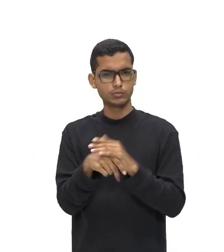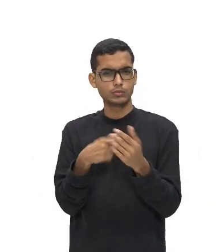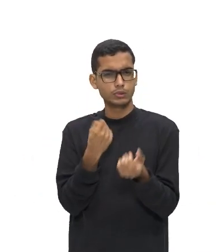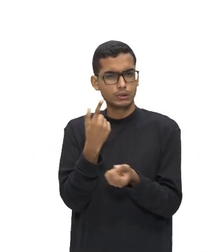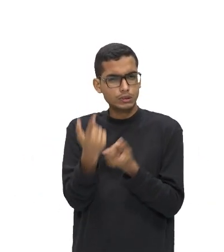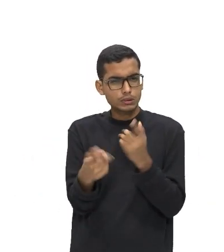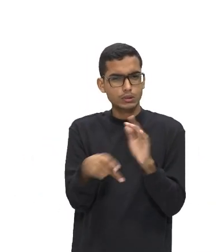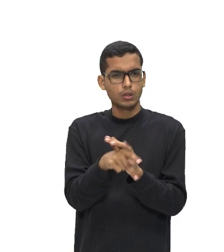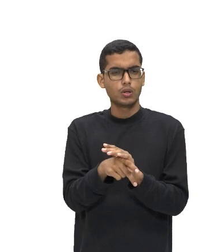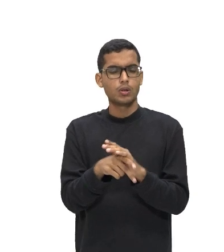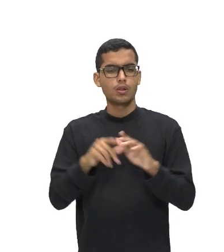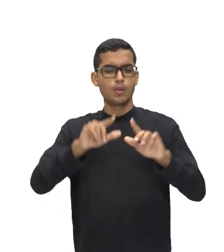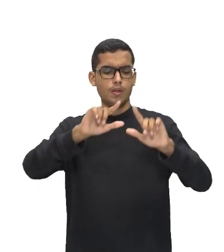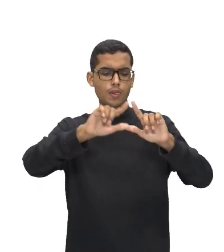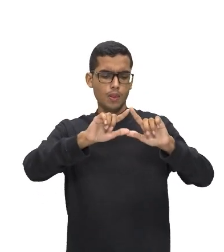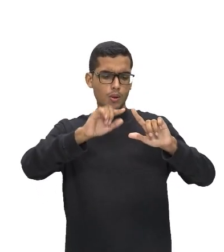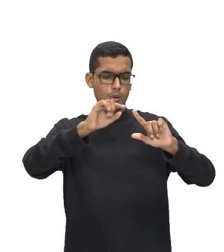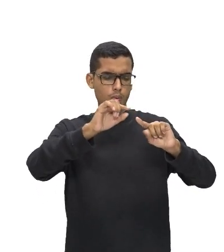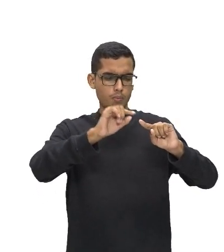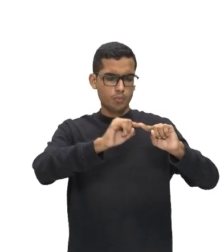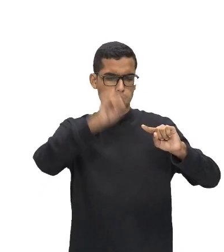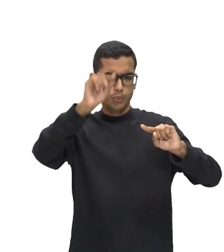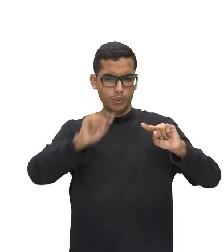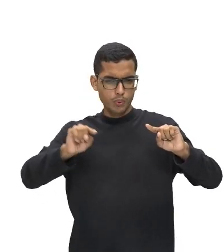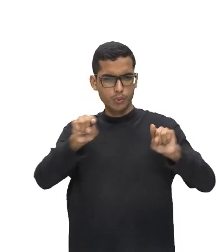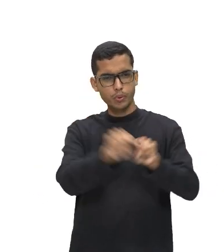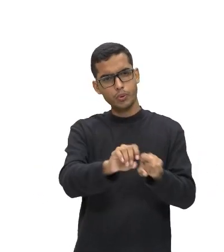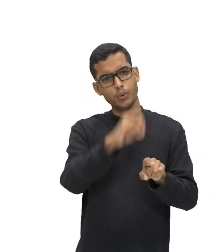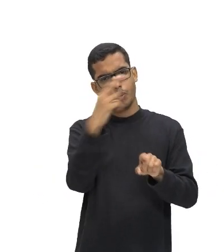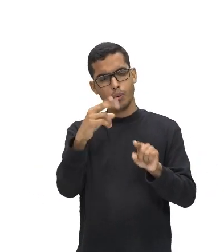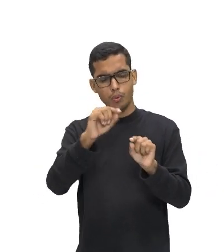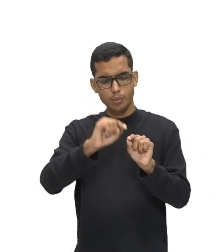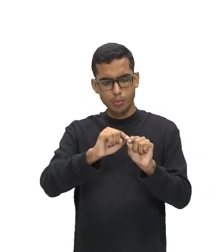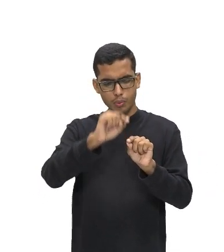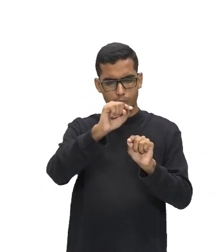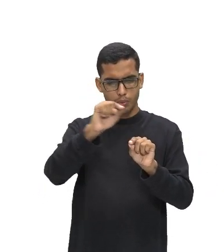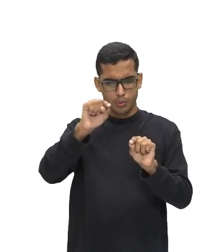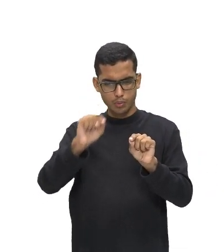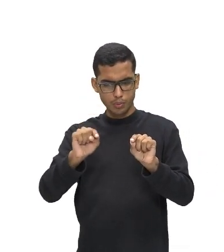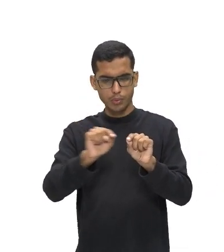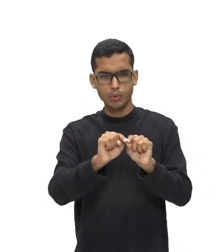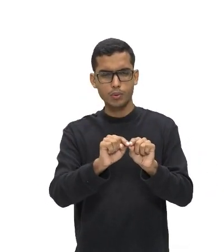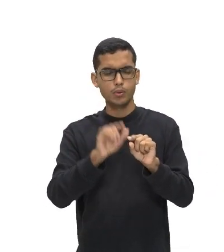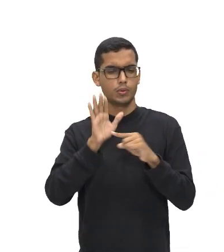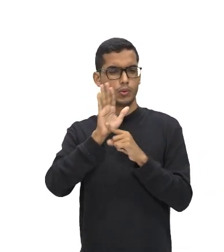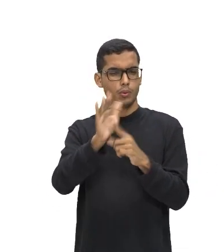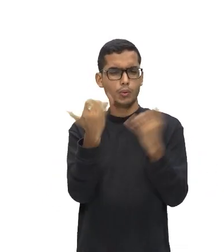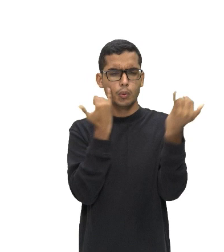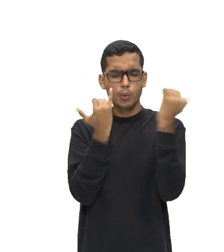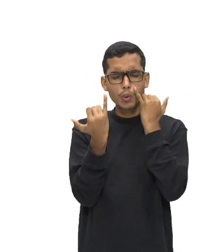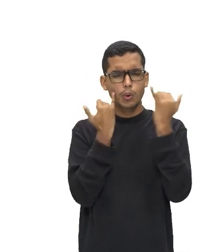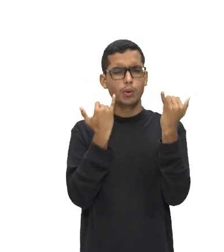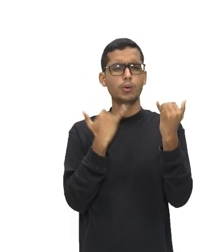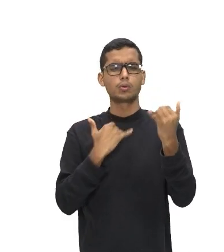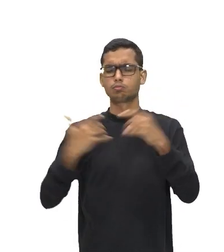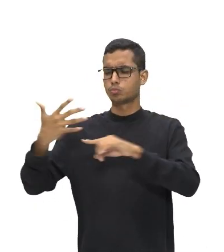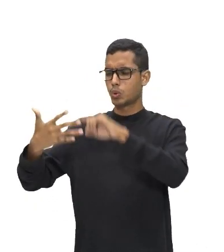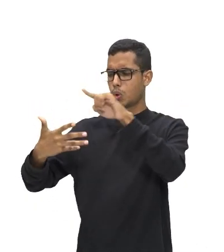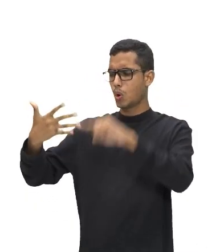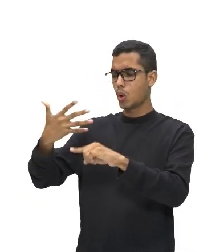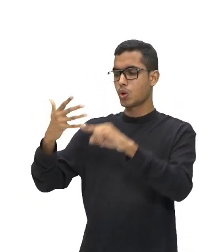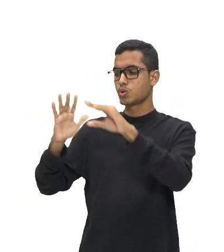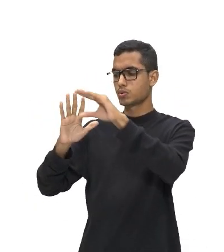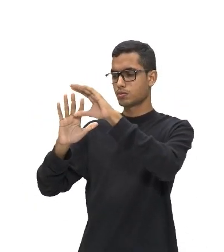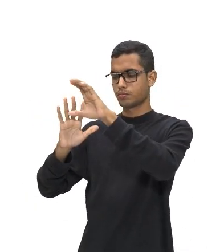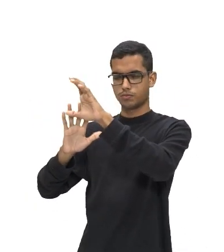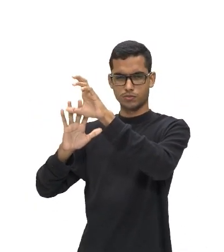quadrado que vai vir ao canto do mapa, como está mostrando esse daí, e nele vão trazer todos os símbolos que